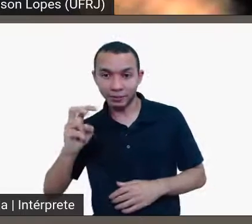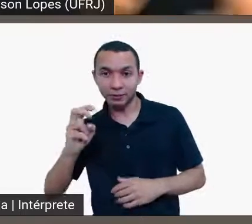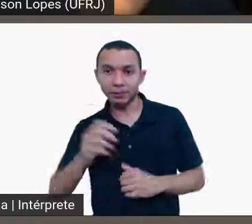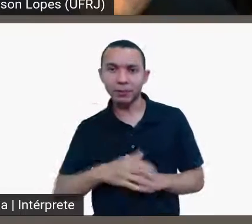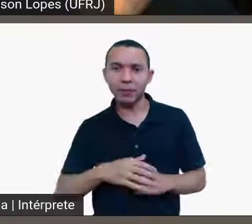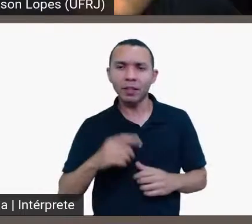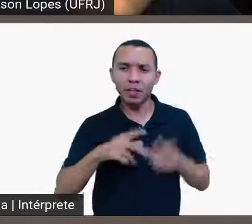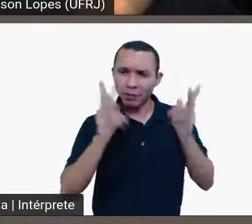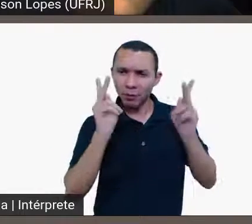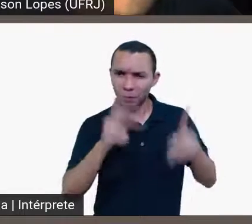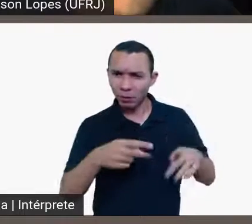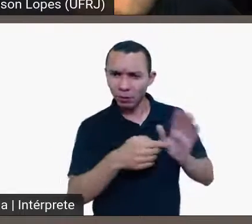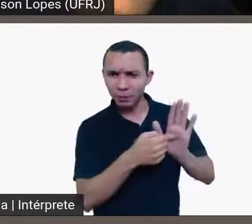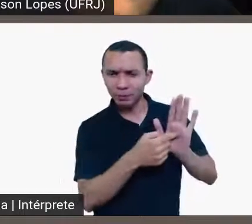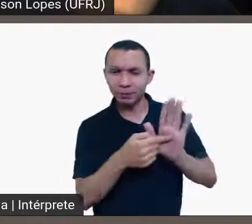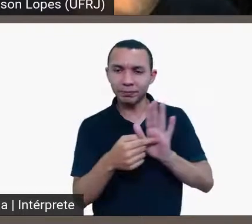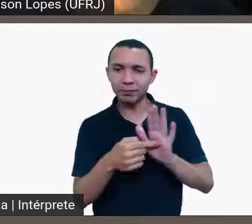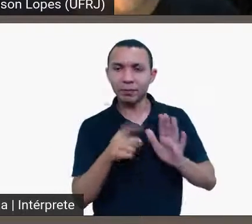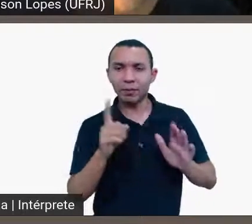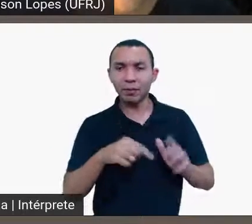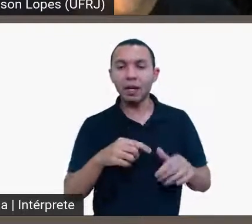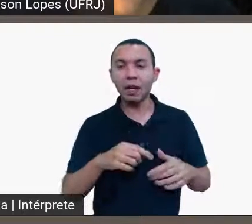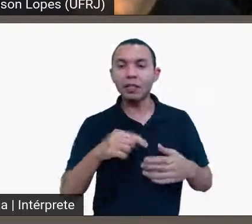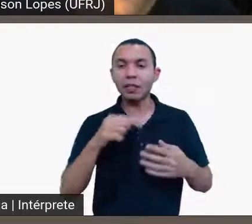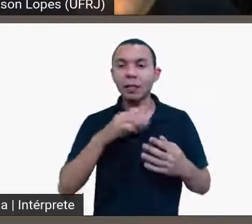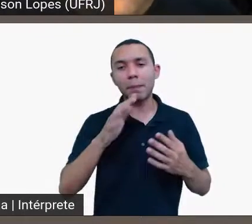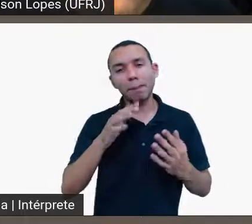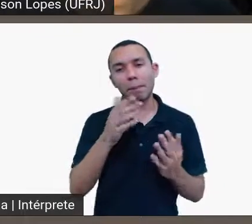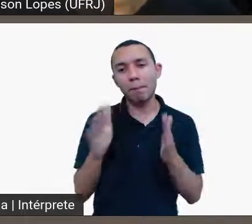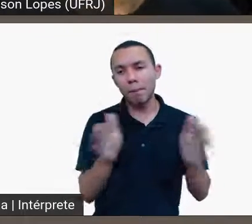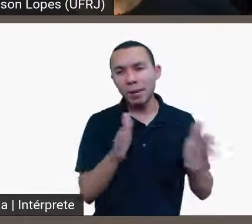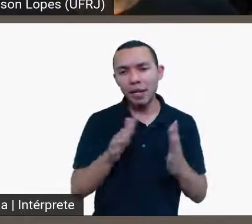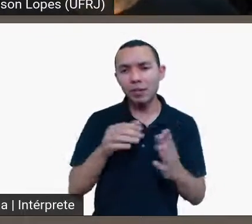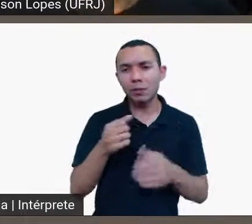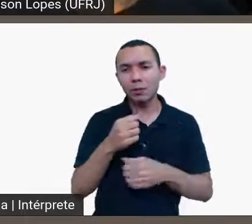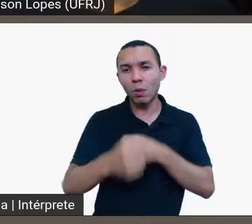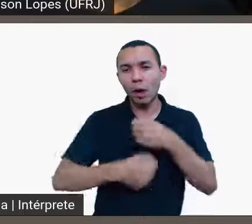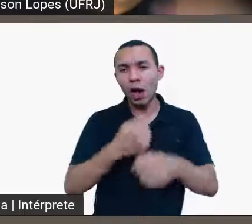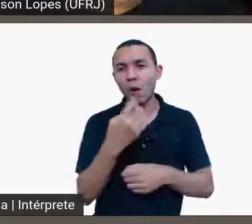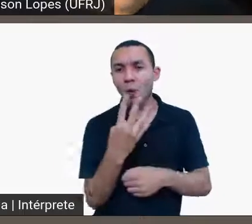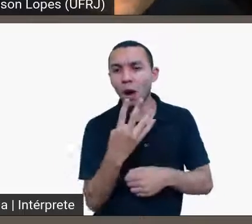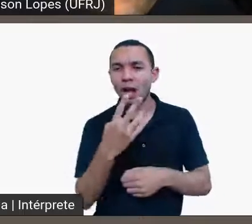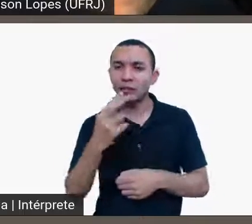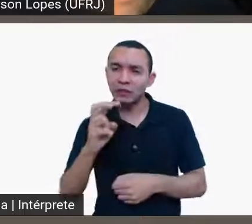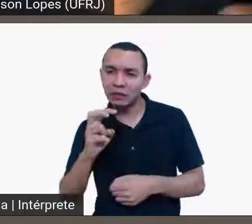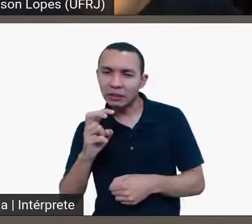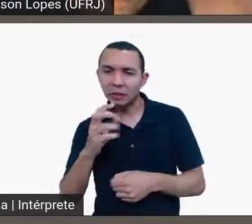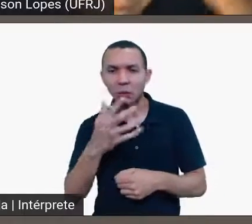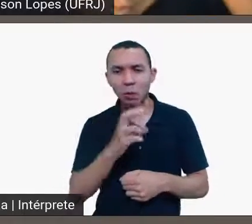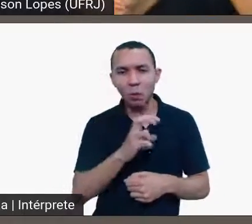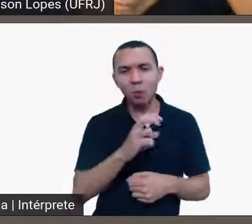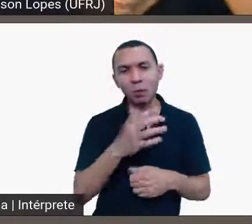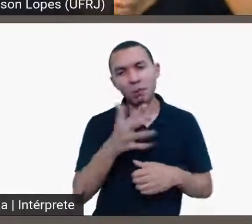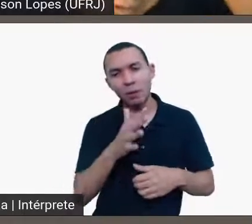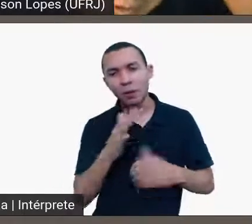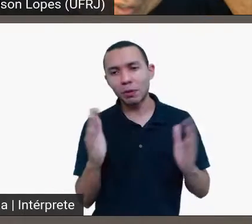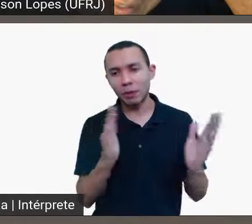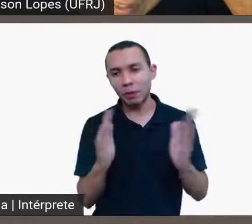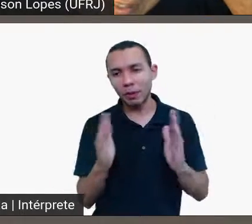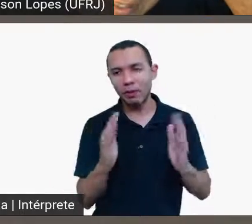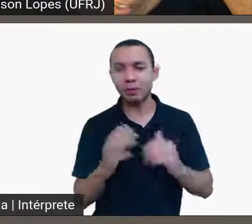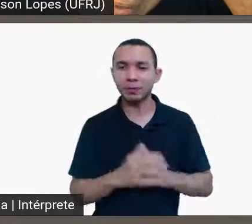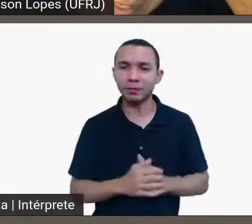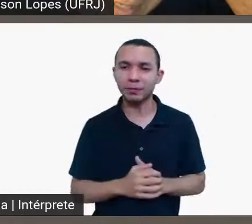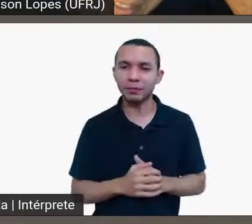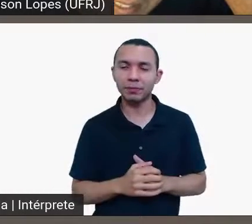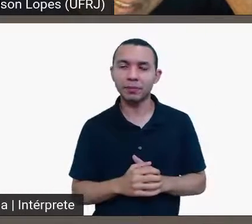público, são em 4-5 anos. E é uma visibilidade imensa na mídia. Acho que o que o Eduardo falou